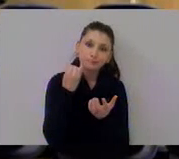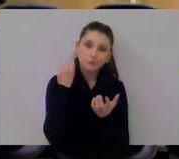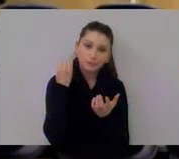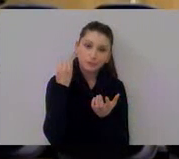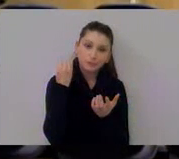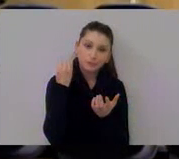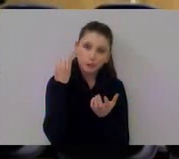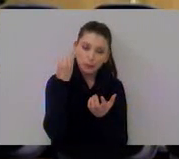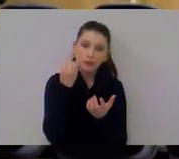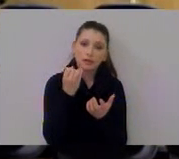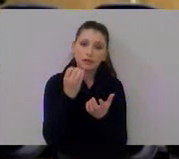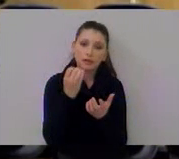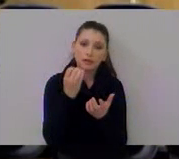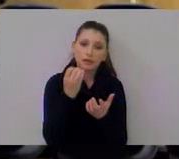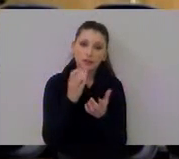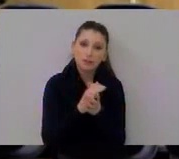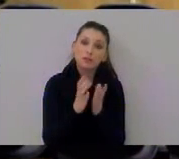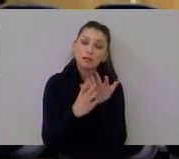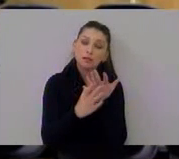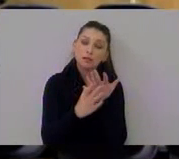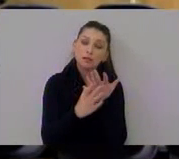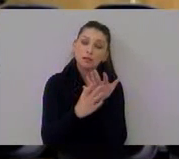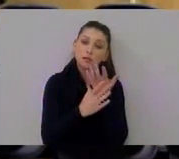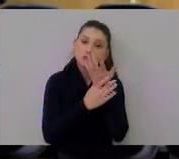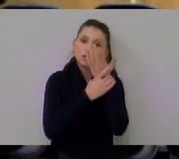e com mais segurança.